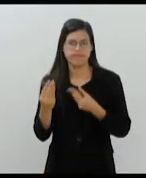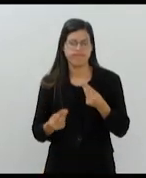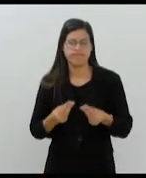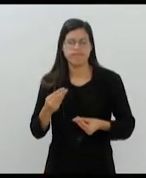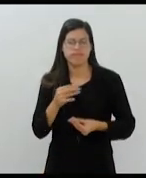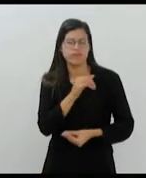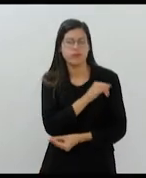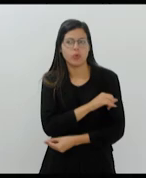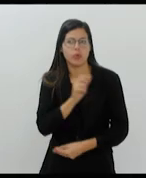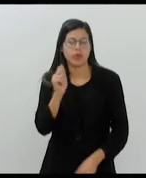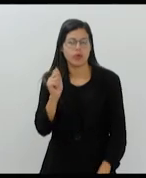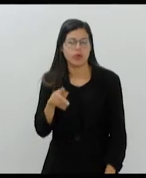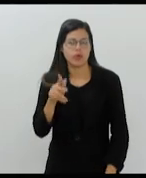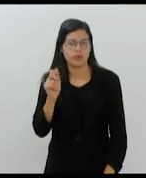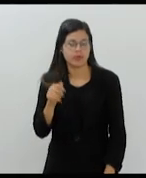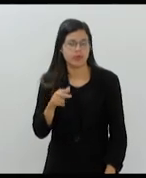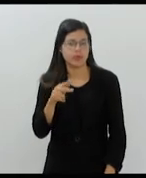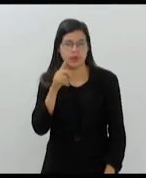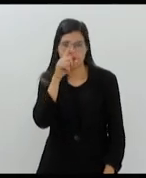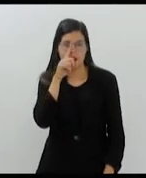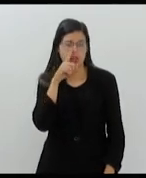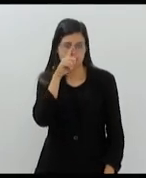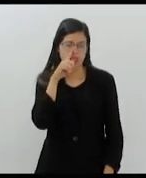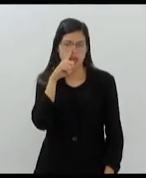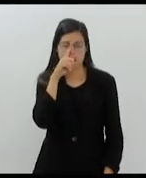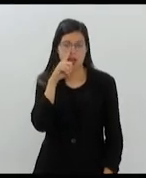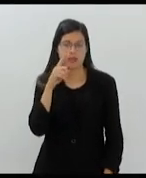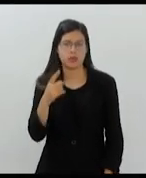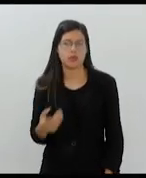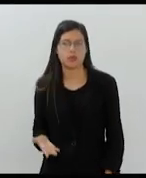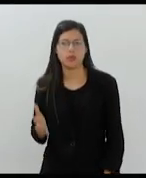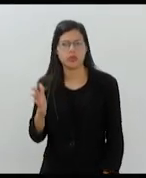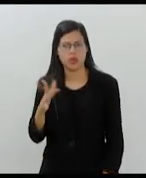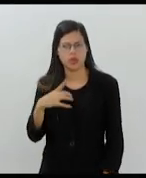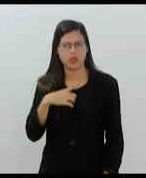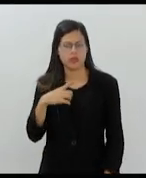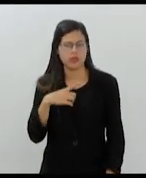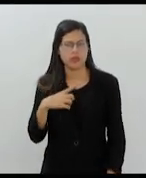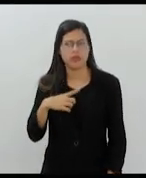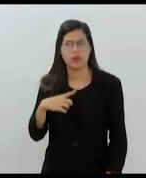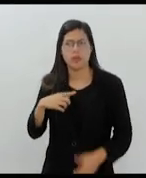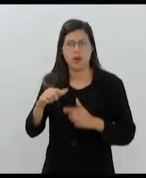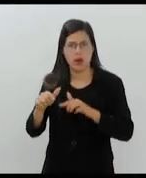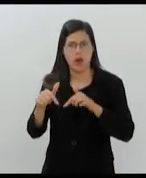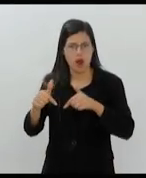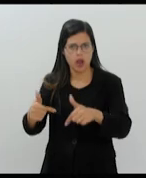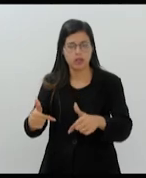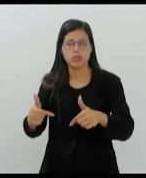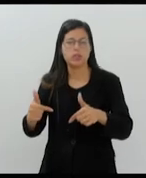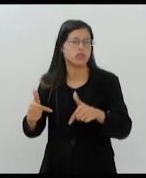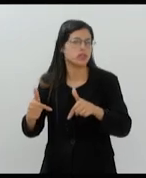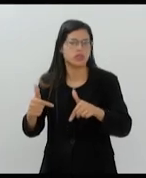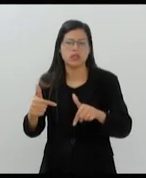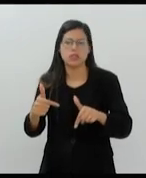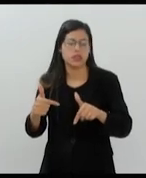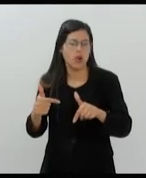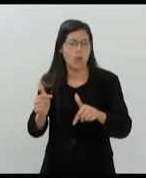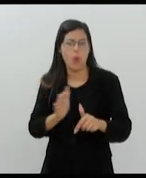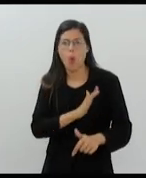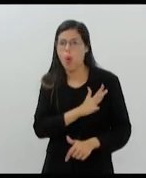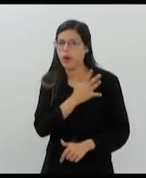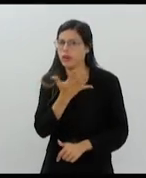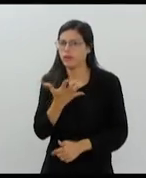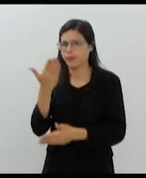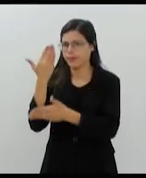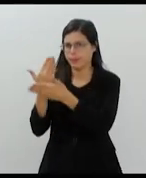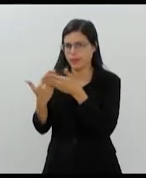Previdência correr riscos. Já tivemos operações desastrosas no passado com o Rio